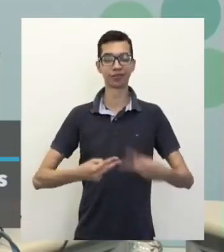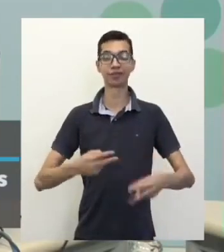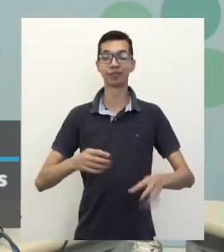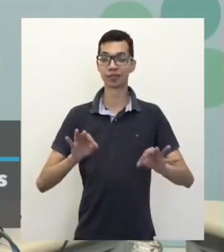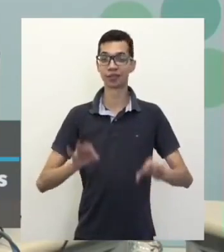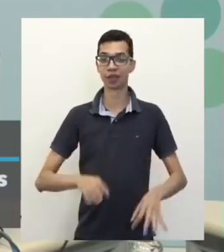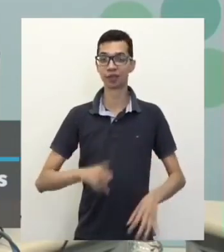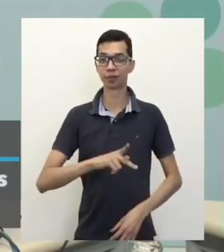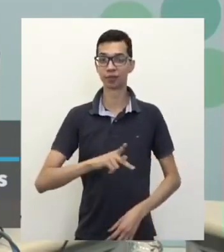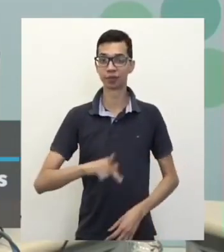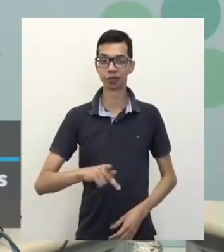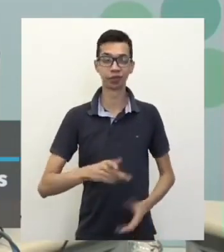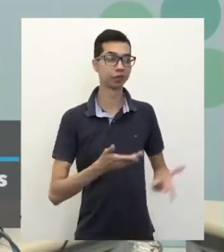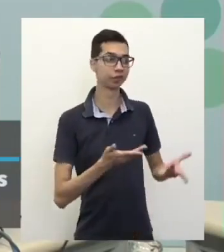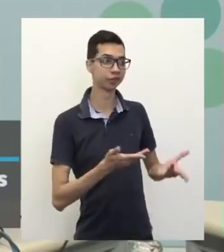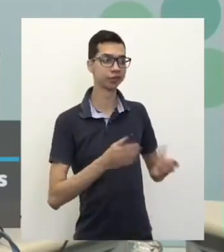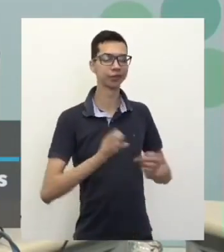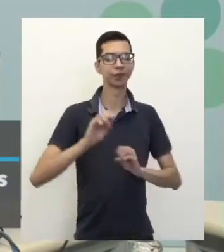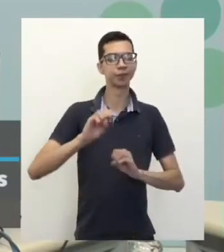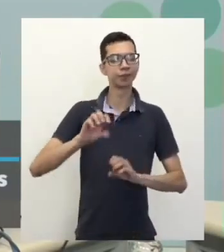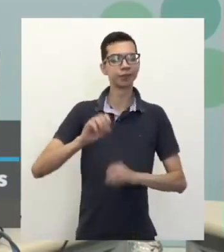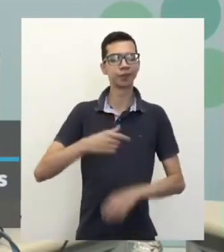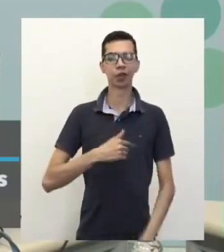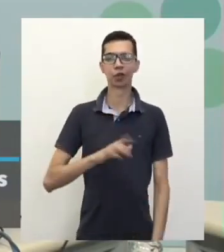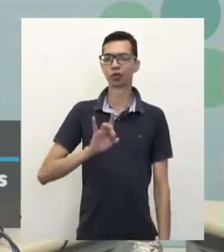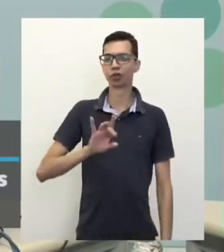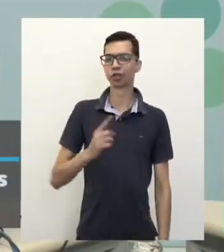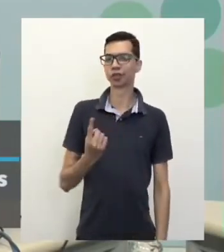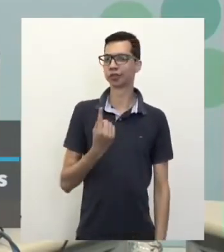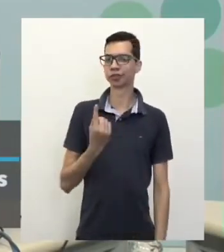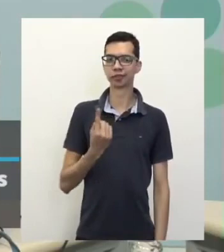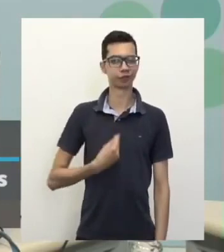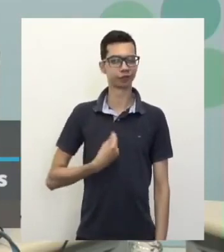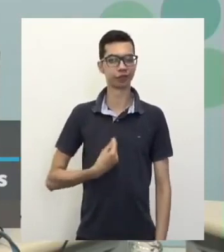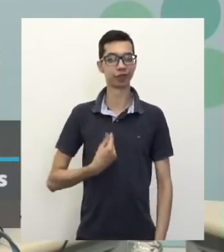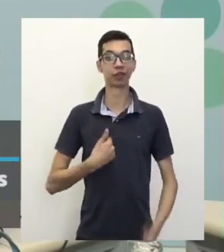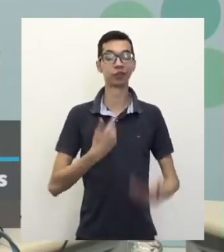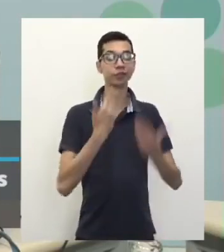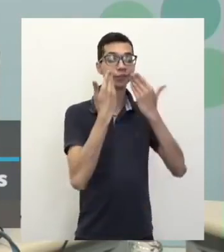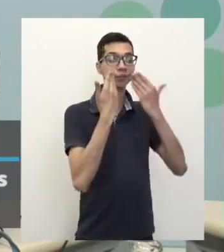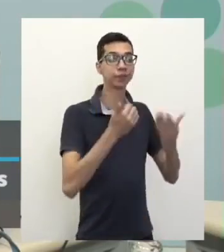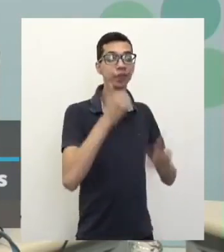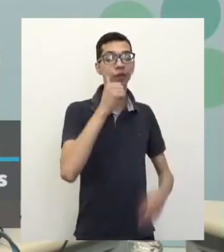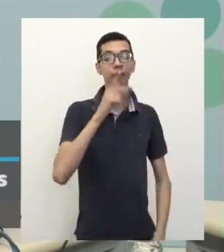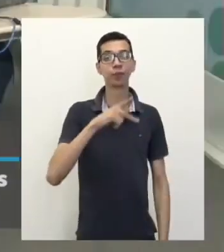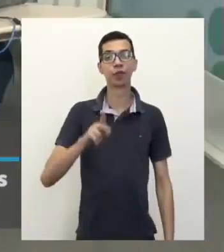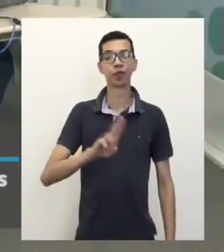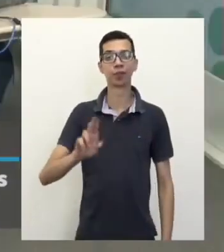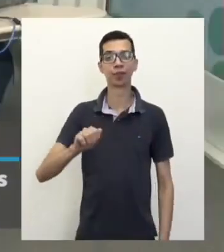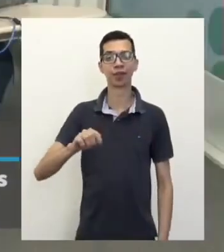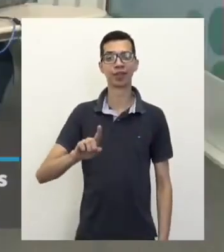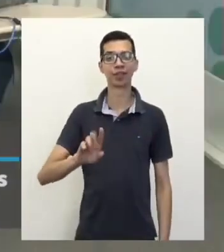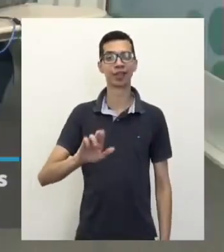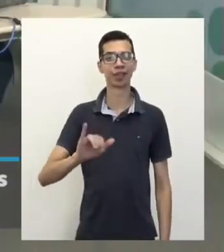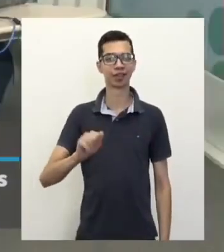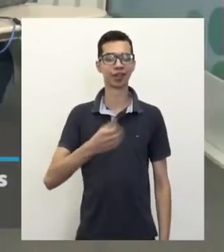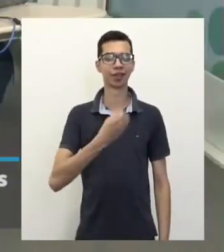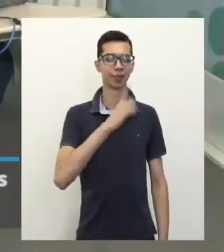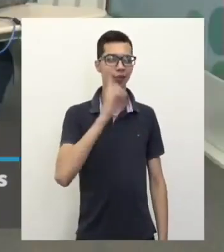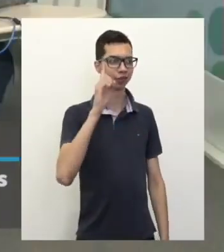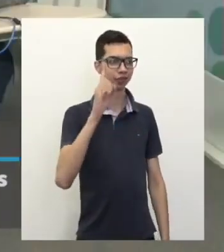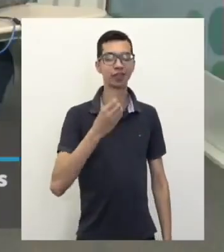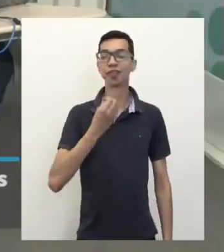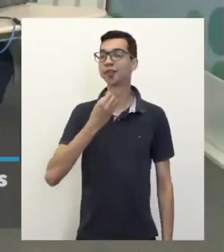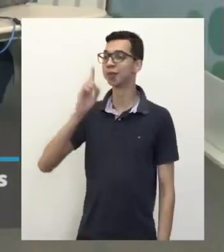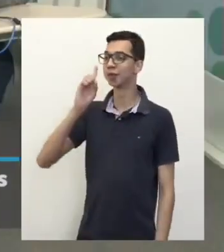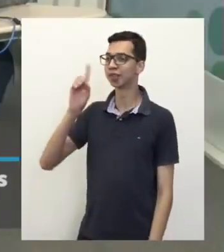dando tchau para o terceiro bimestre. Eu não estou sozinha aqui, eu estou na presença da professora Andréia Cardoso. Bom dia, professora. Bom dia, professora